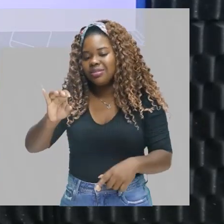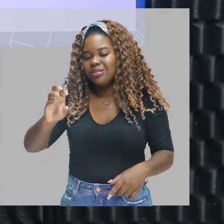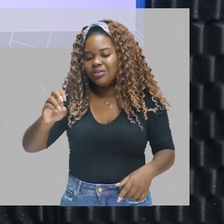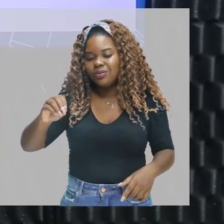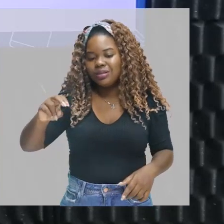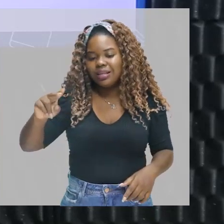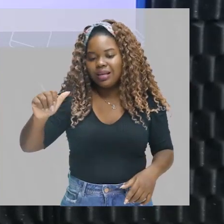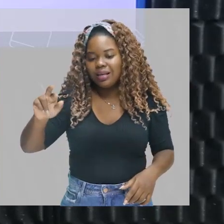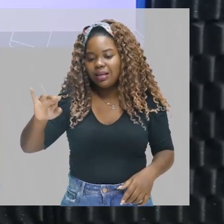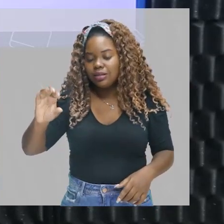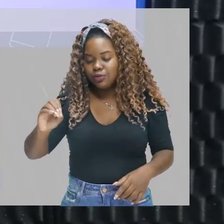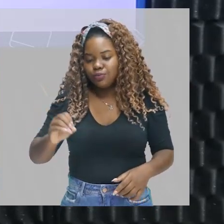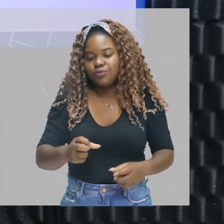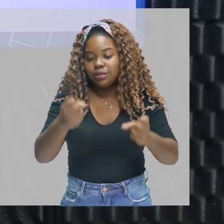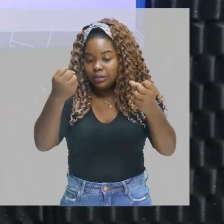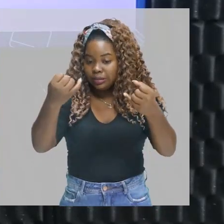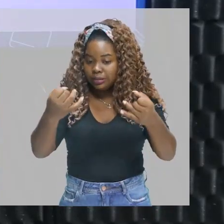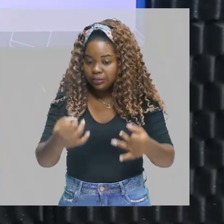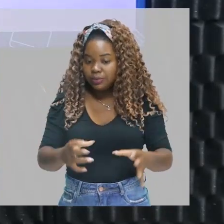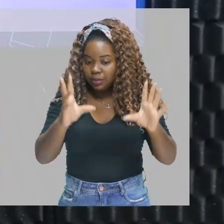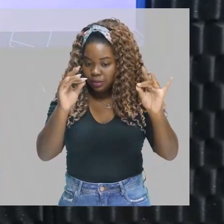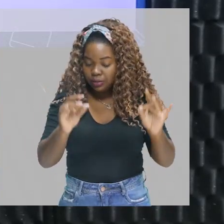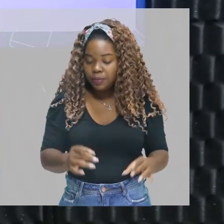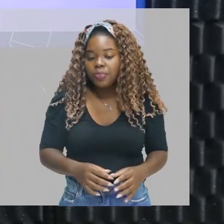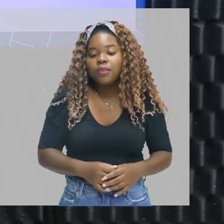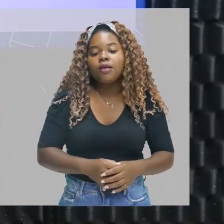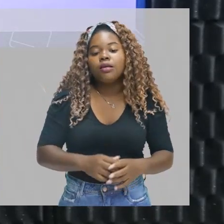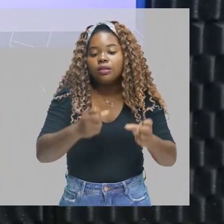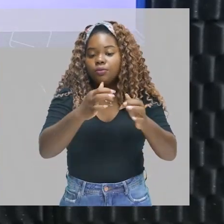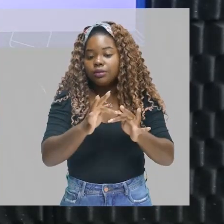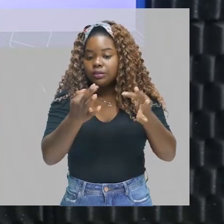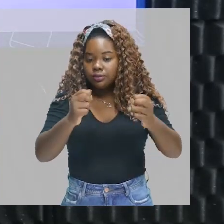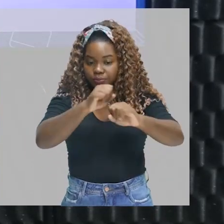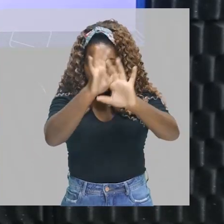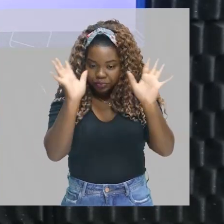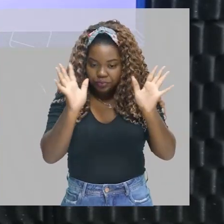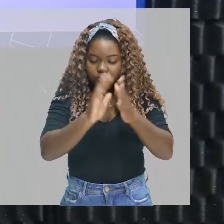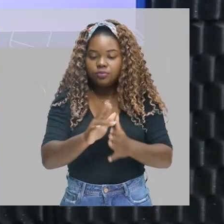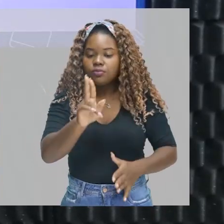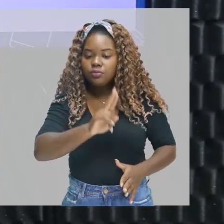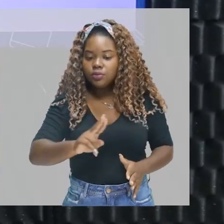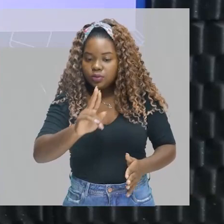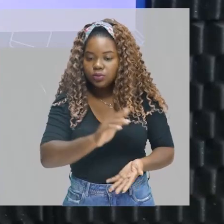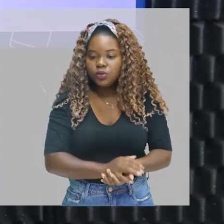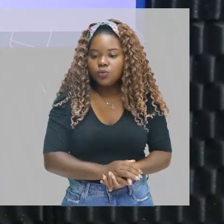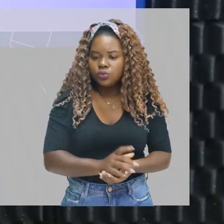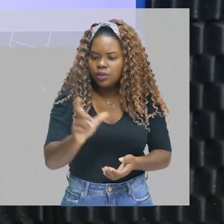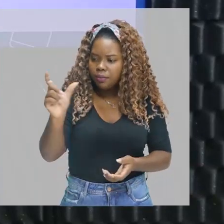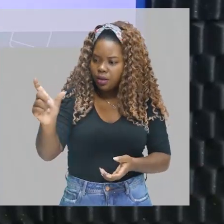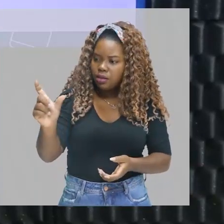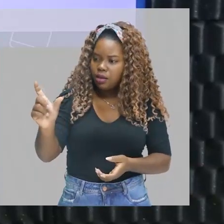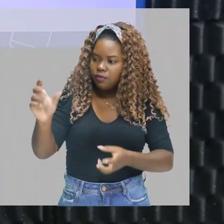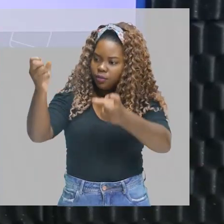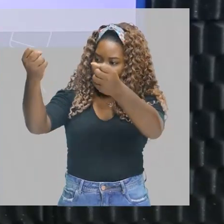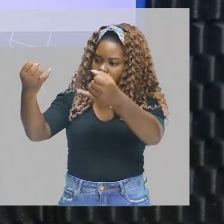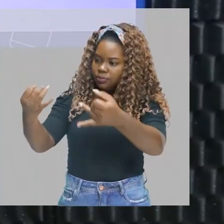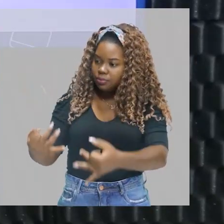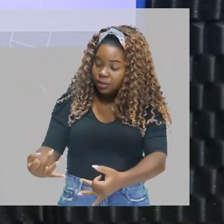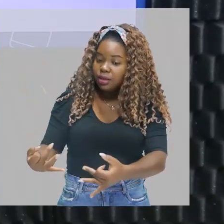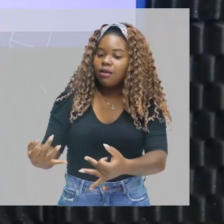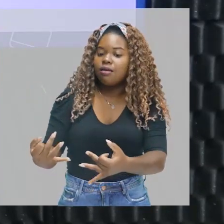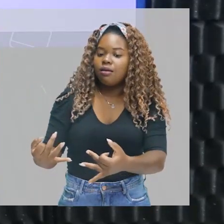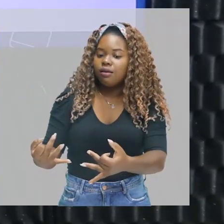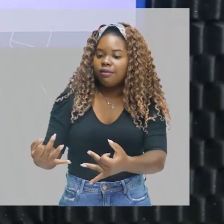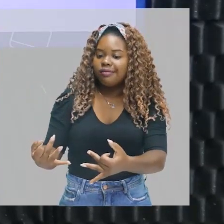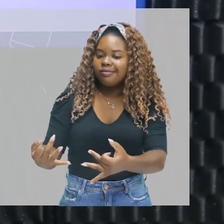dicionários. Então, de uma forma bem simples, o que é a função metalinguística? É quando eu uso o código para explicar o próprio código.